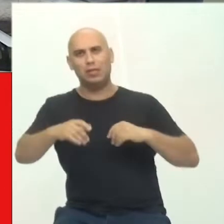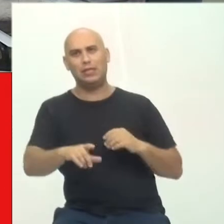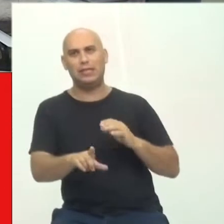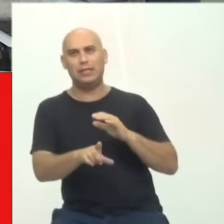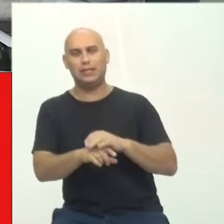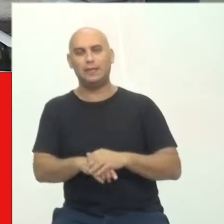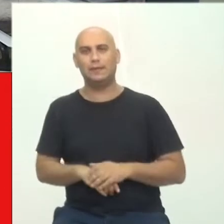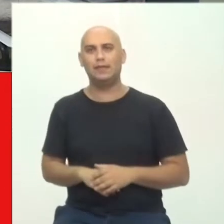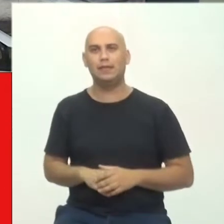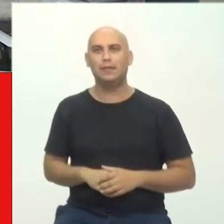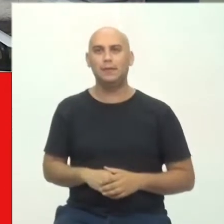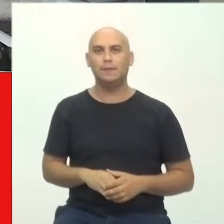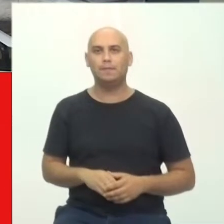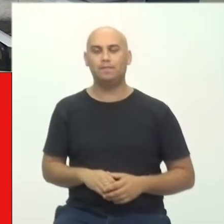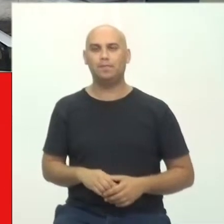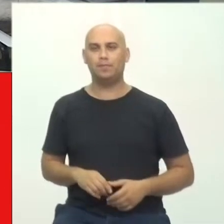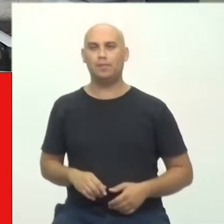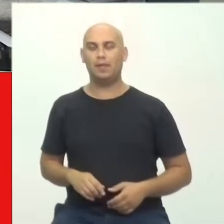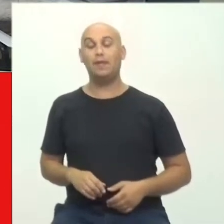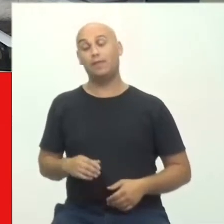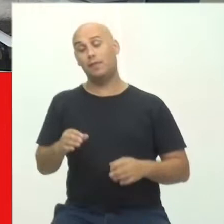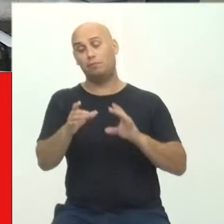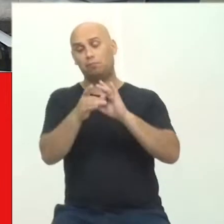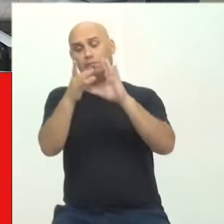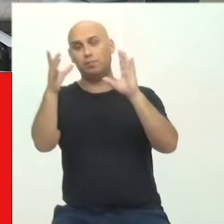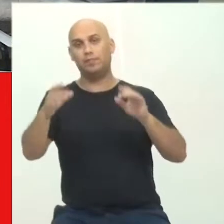apresentação, fique bem à vontade.